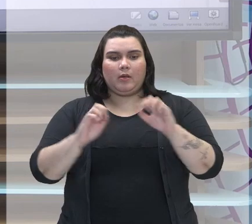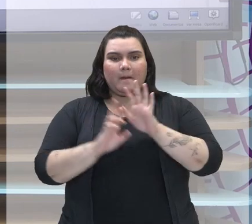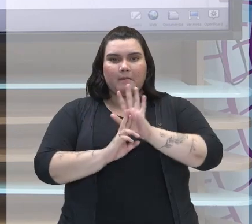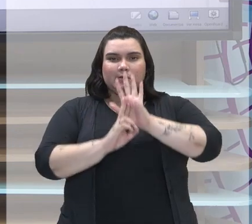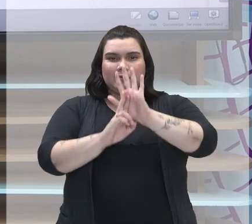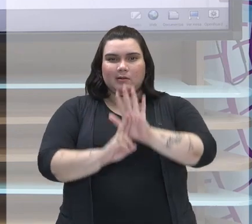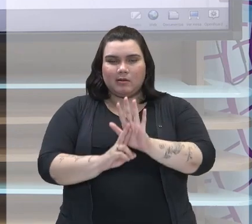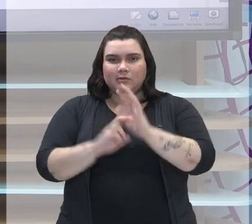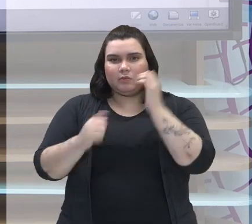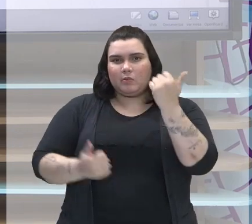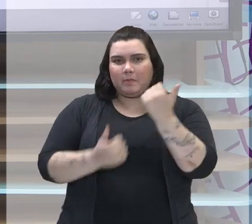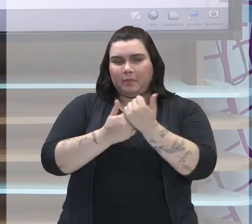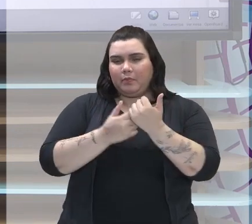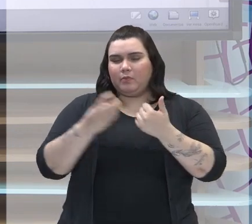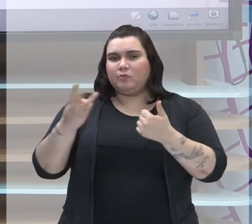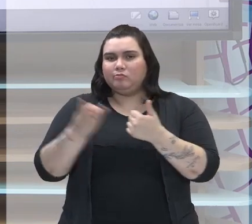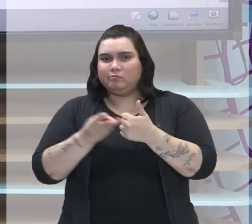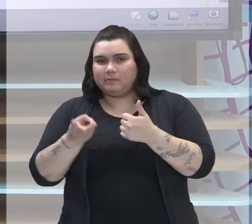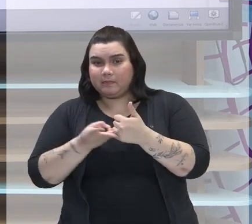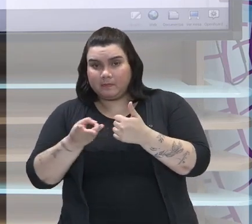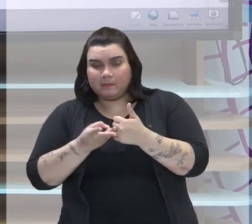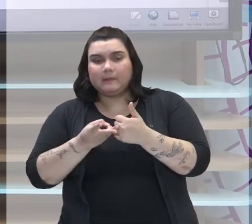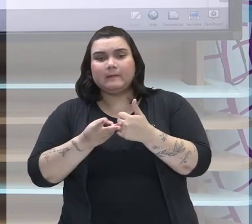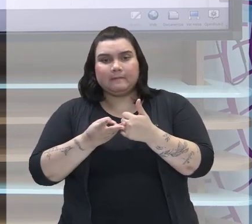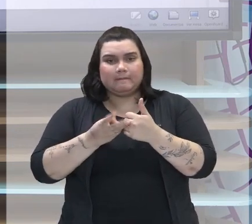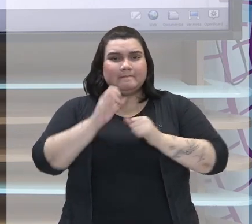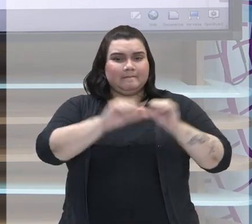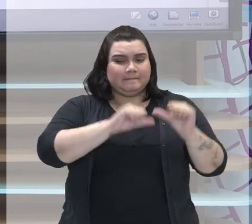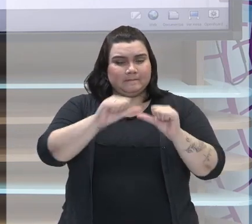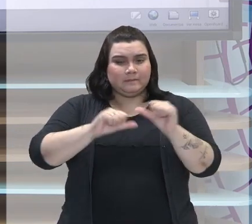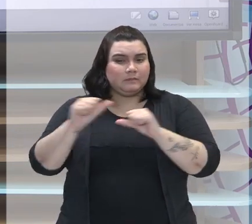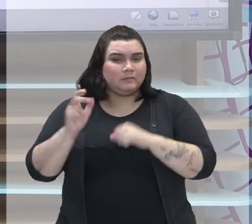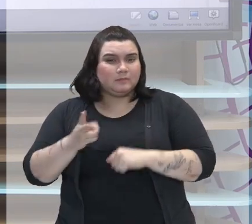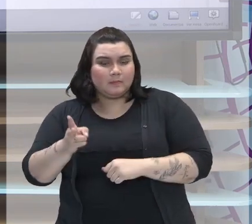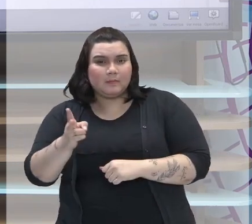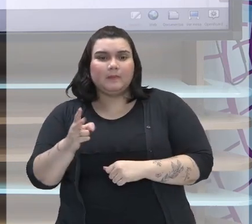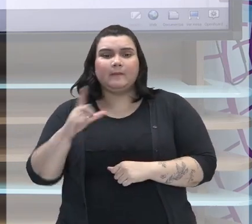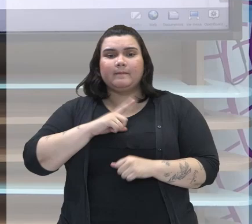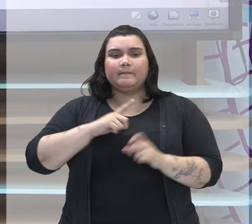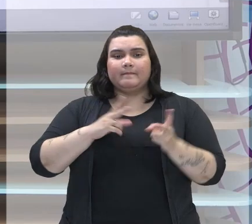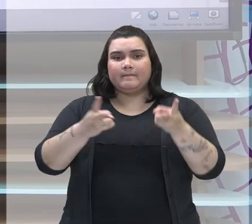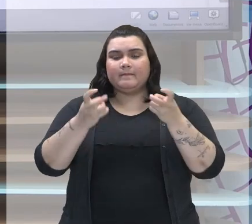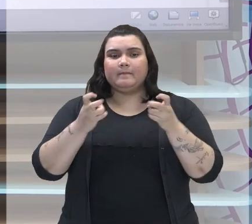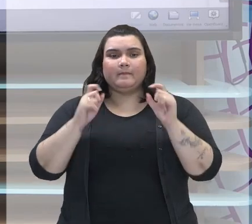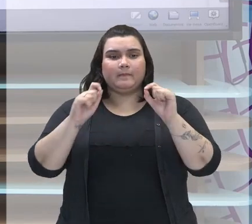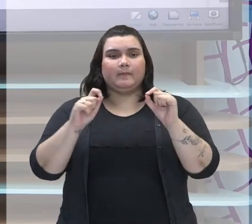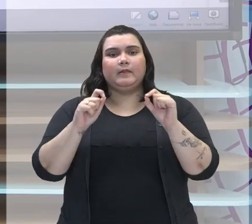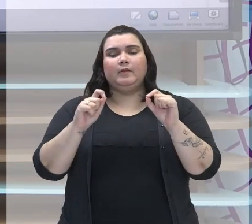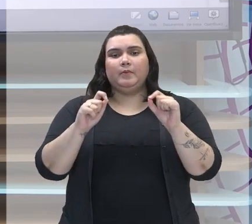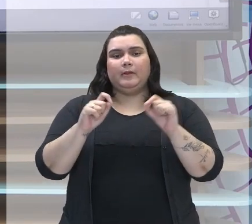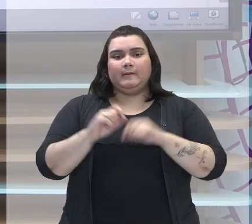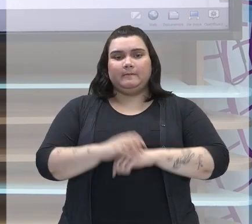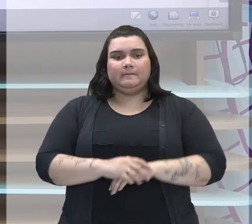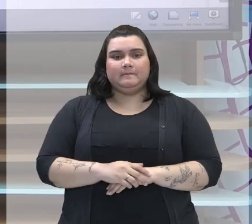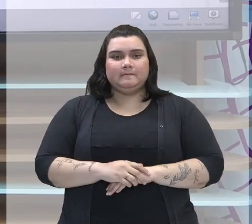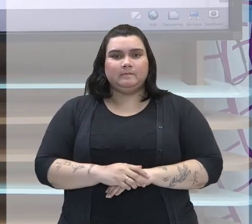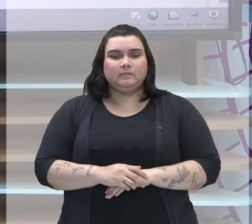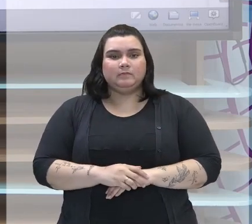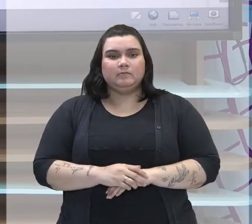Brasil, isso mesmo, instável, que você vai ter o afloramento, né,